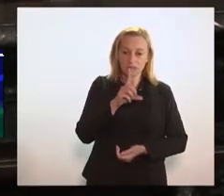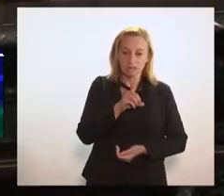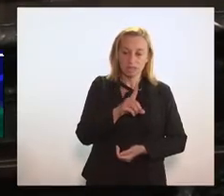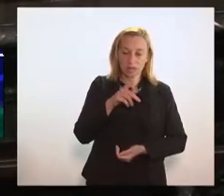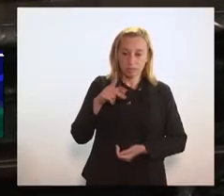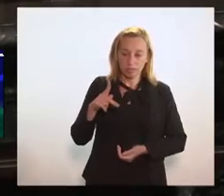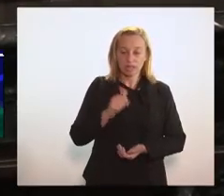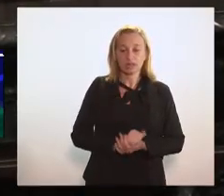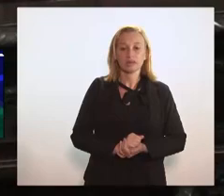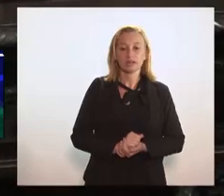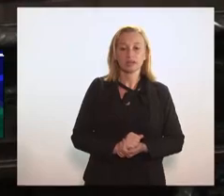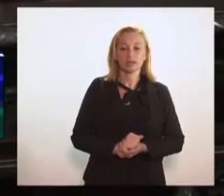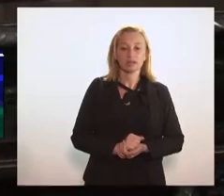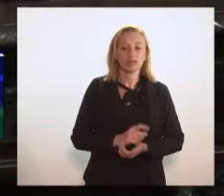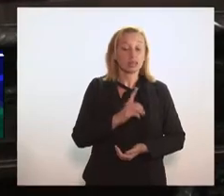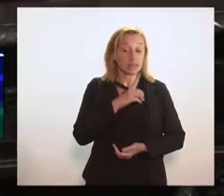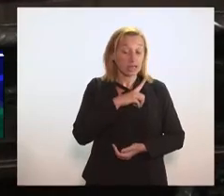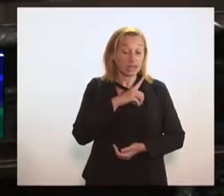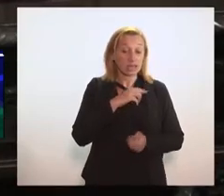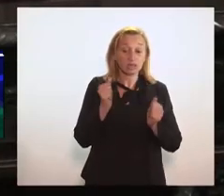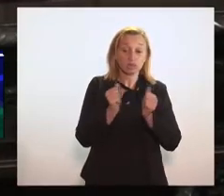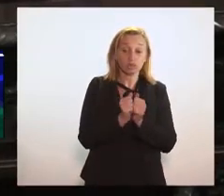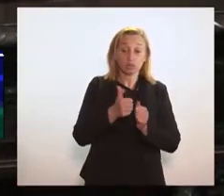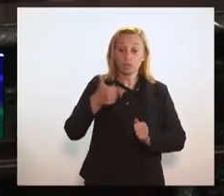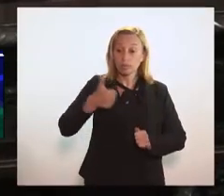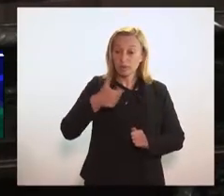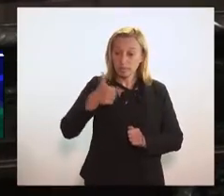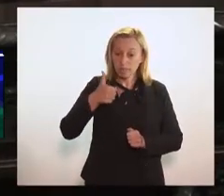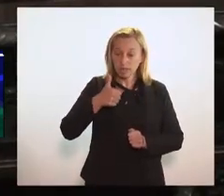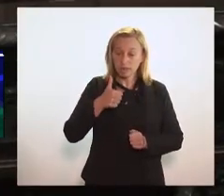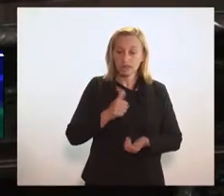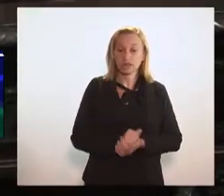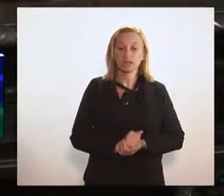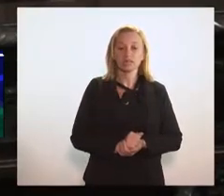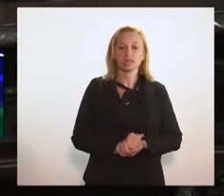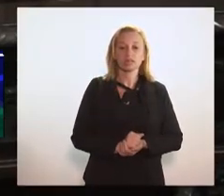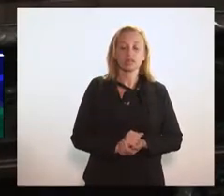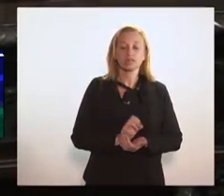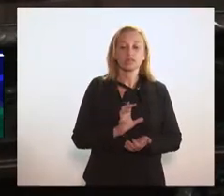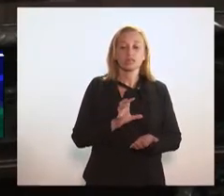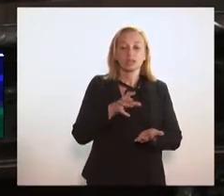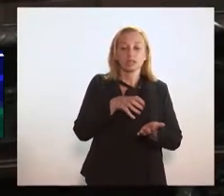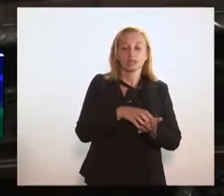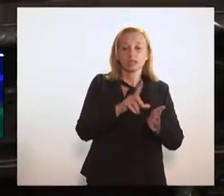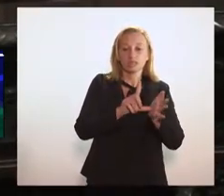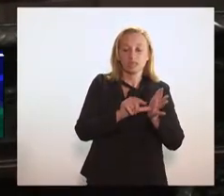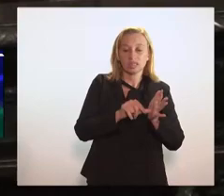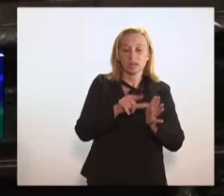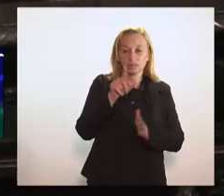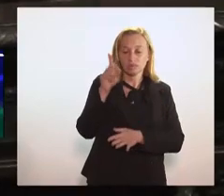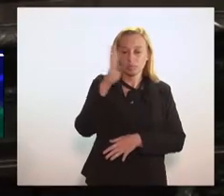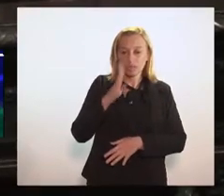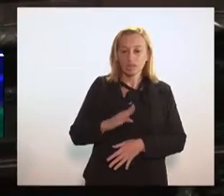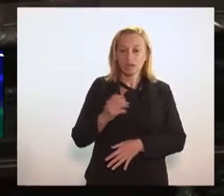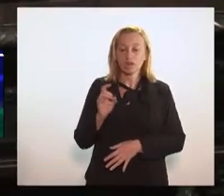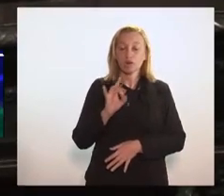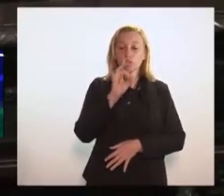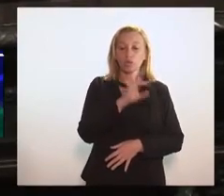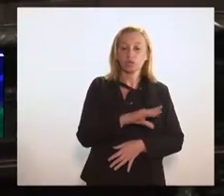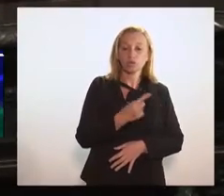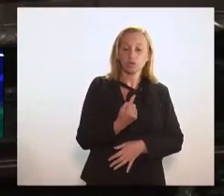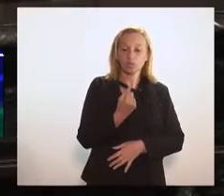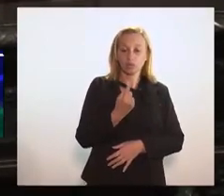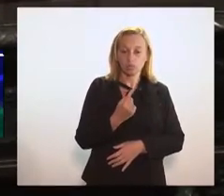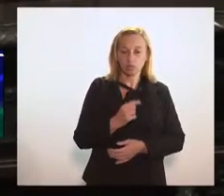é uma delegacia que, junto com a primeira DP, que funciona na Central do Brasil, são as únicas que, até o